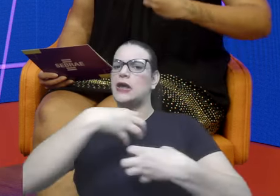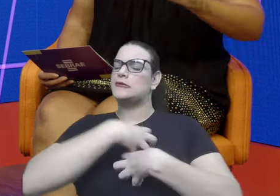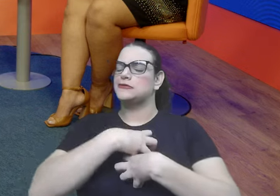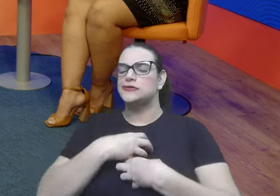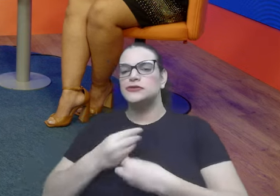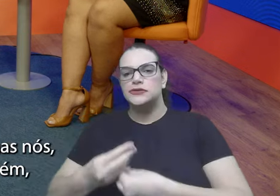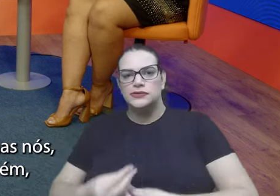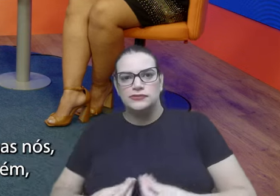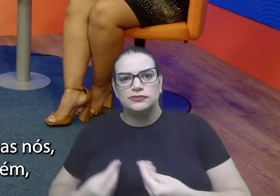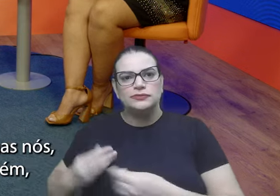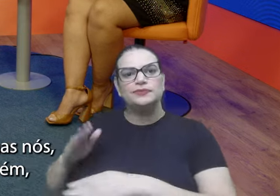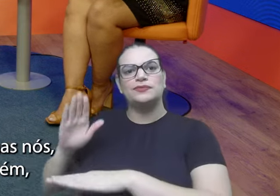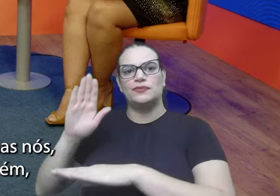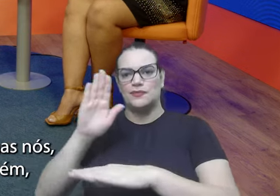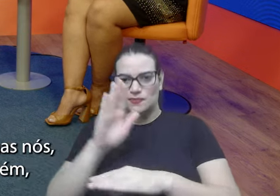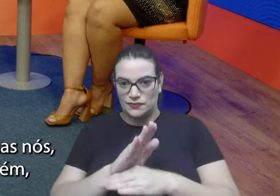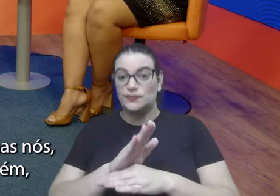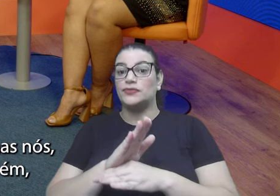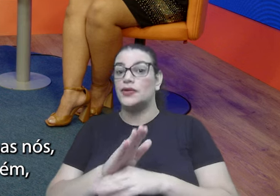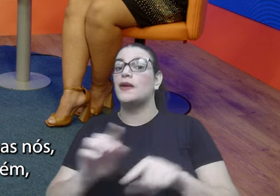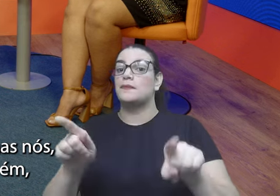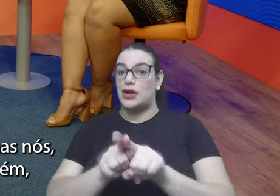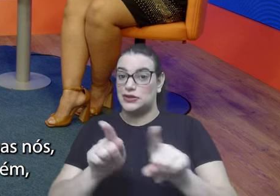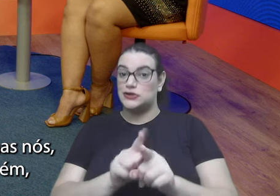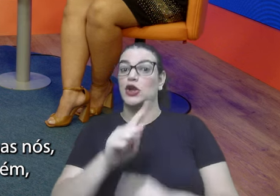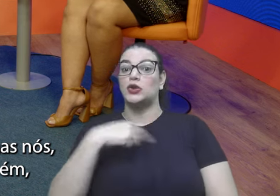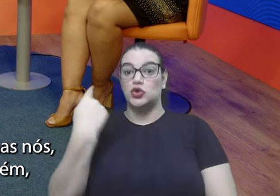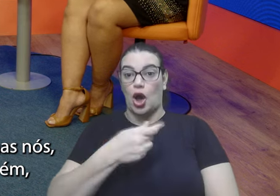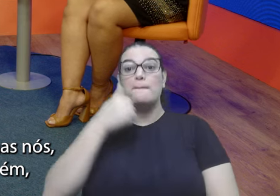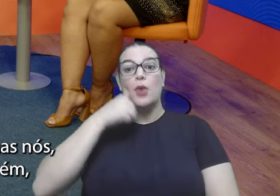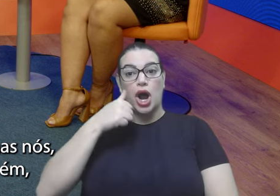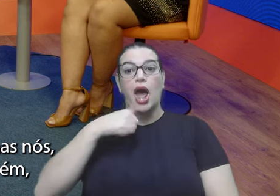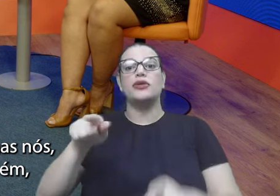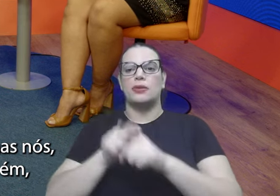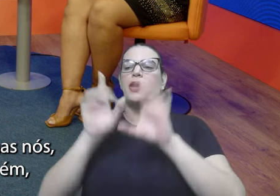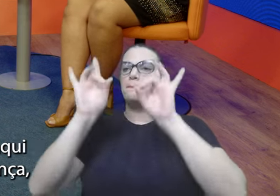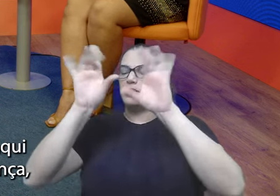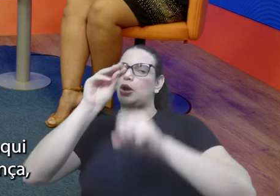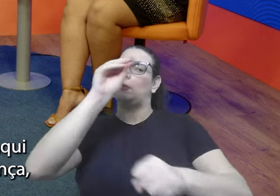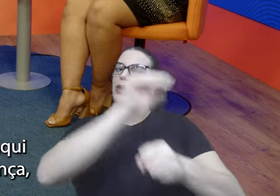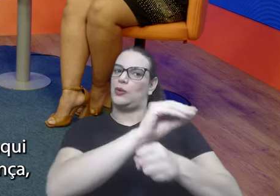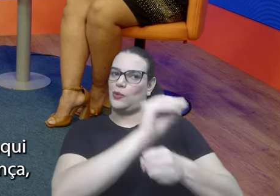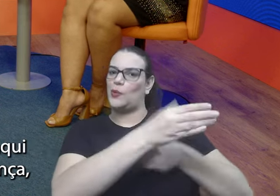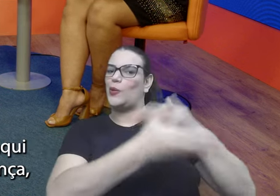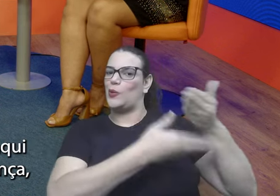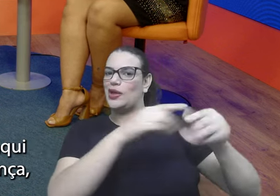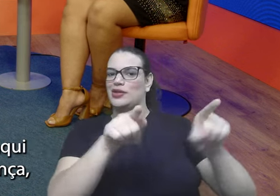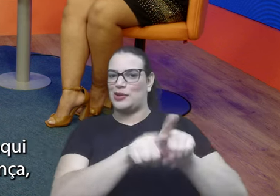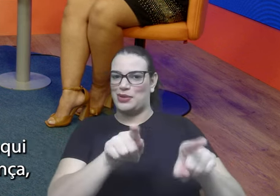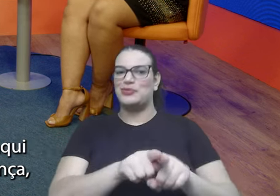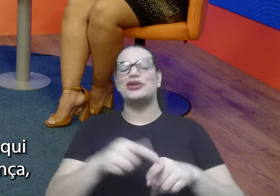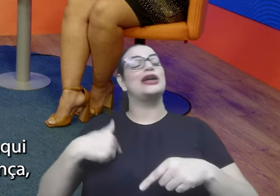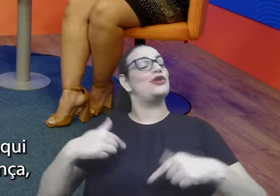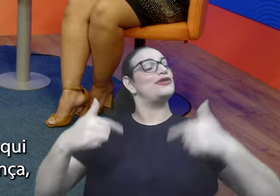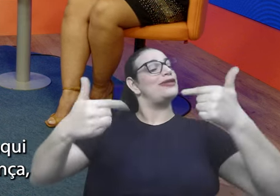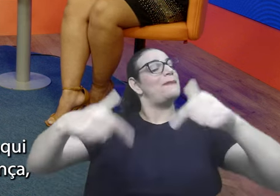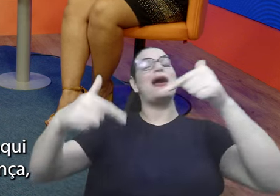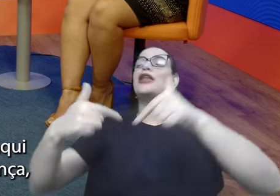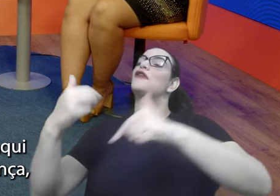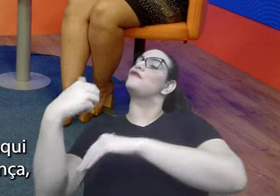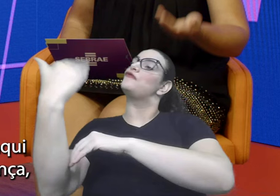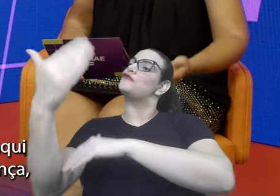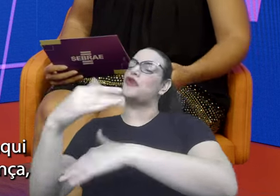eh Se sensibilizar em relação a isso mas nós mulheres privilegiadas também né porque enquanto estamos aqui